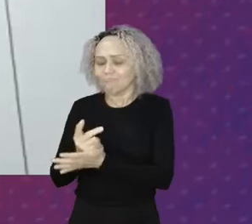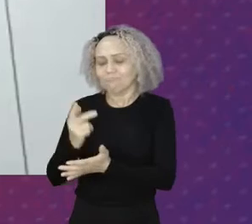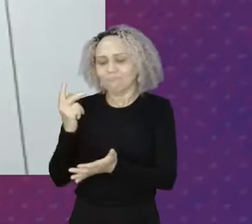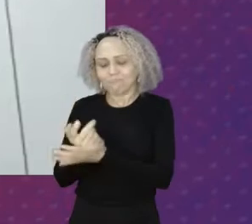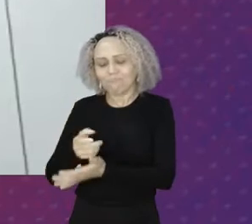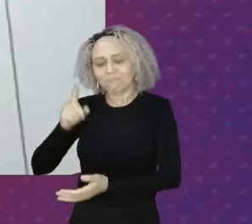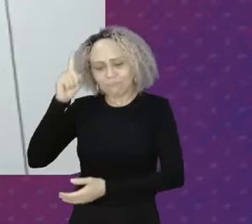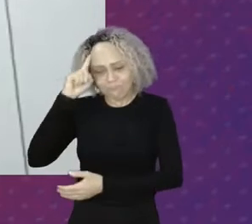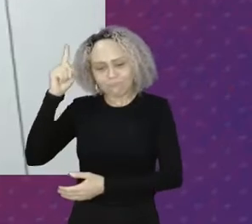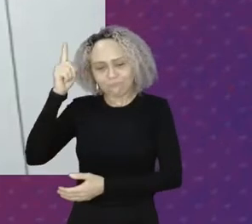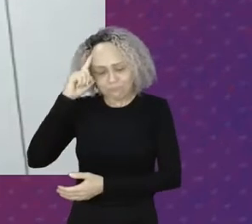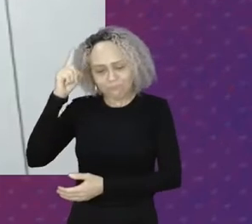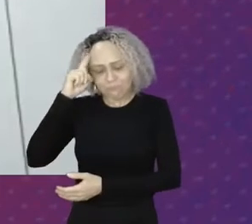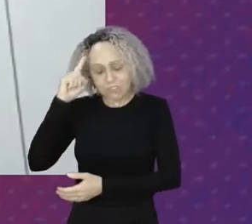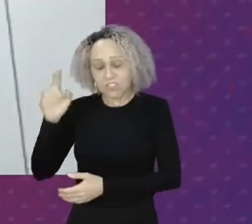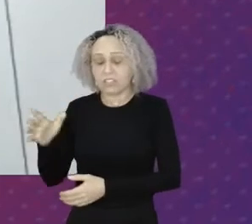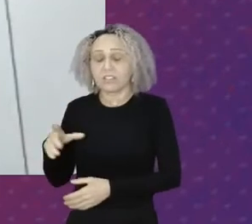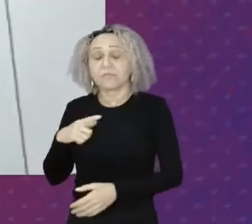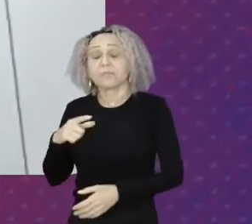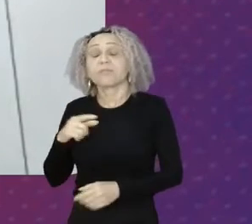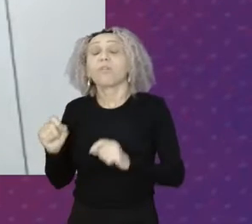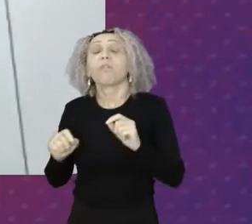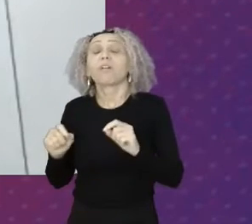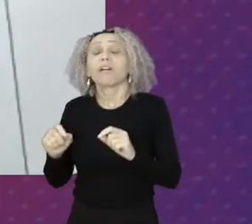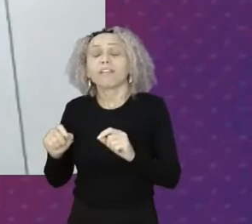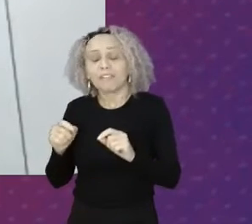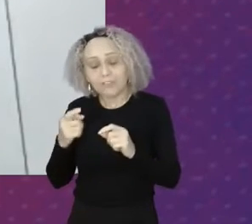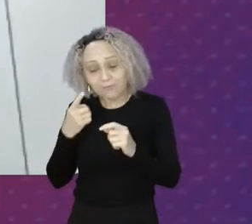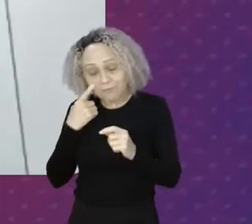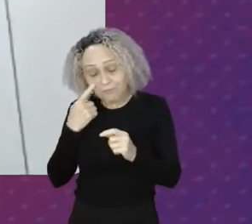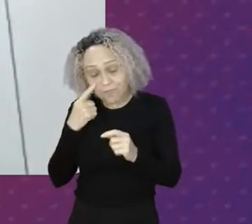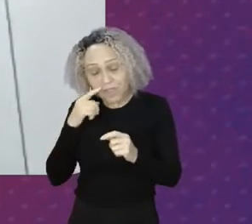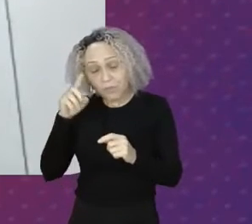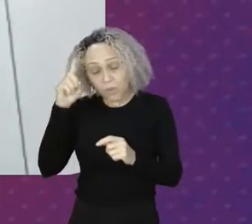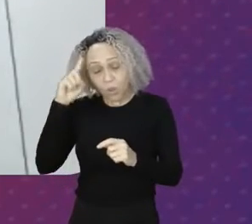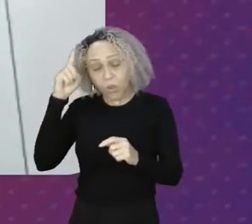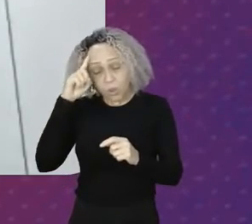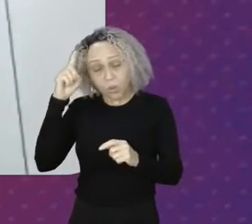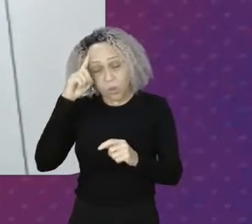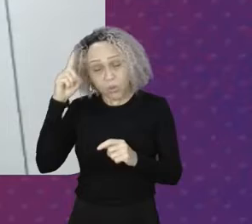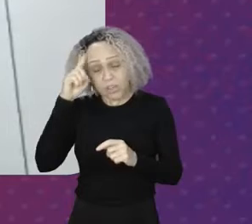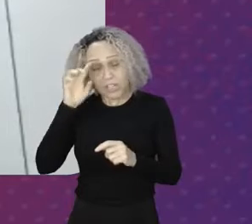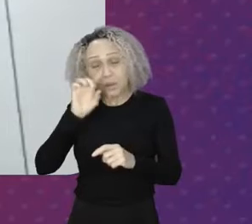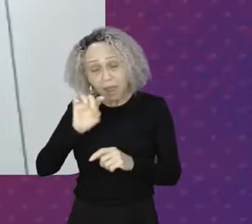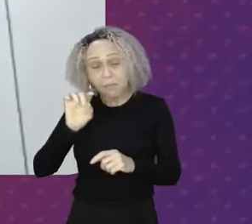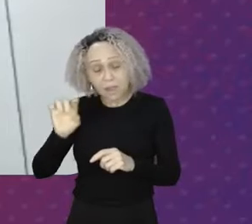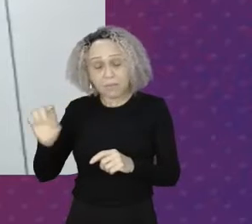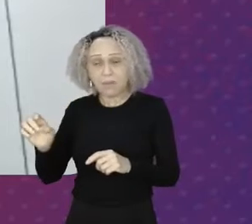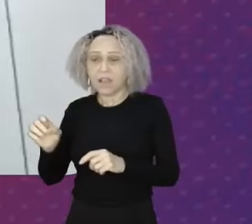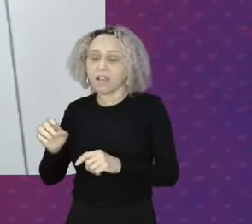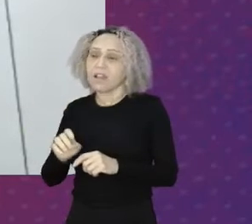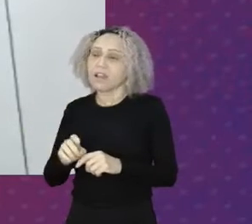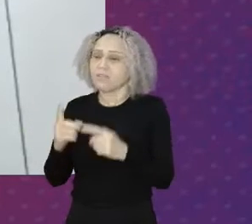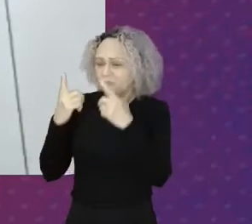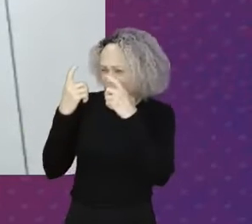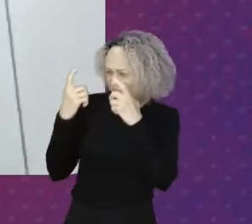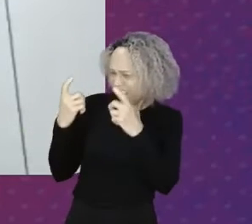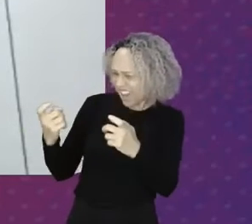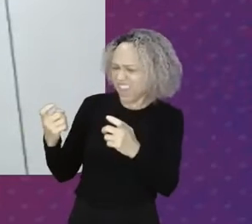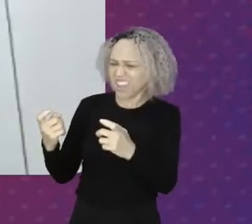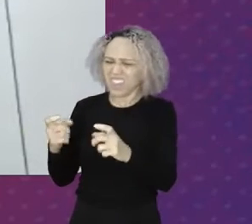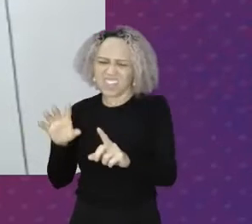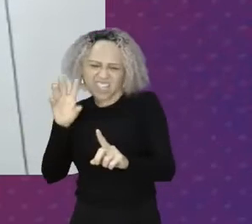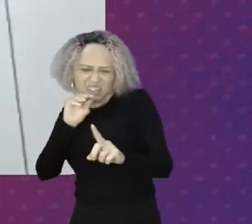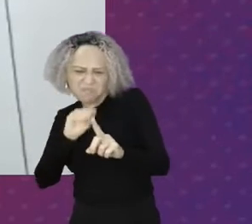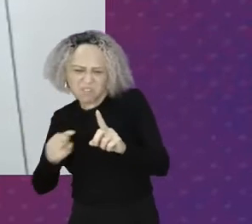de casos de violência contra as mulheres todos os dias, de feminicídio, de assédio moral, assédio sexual,